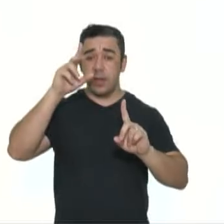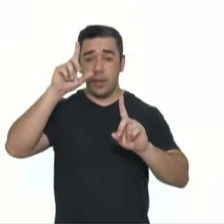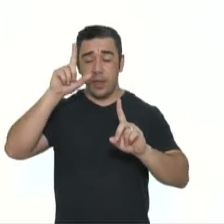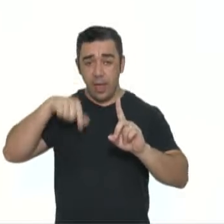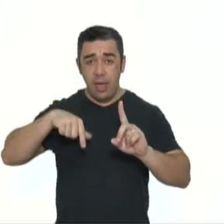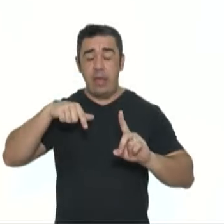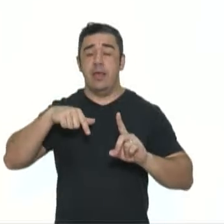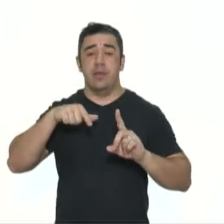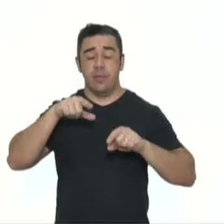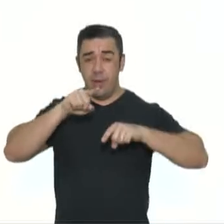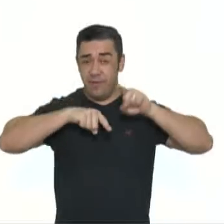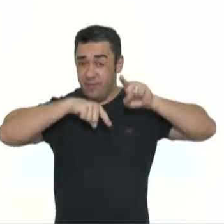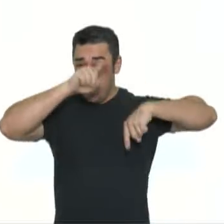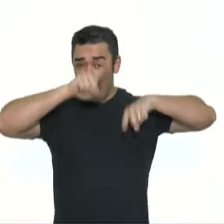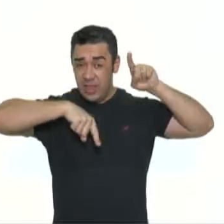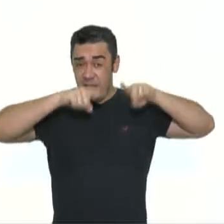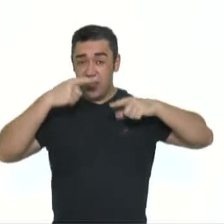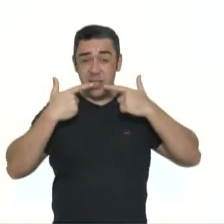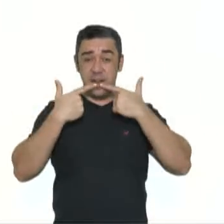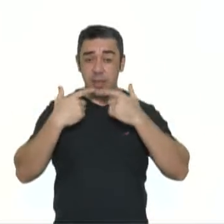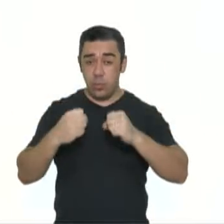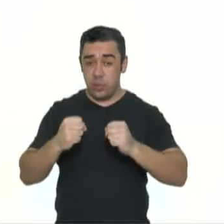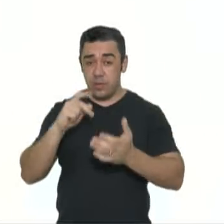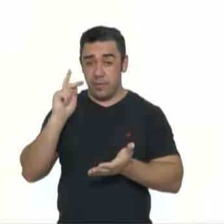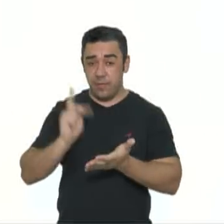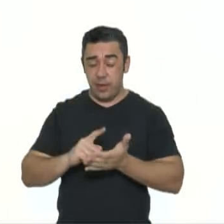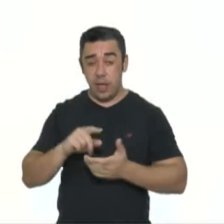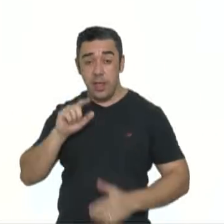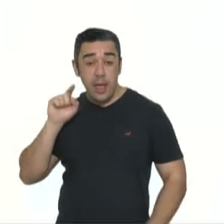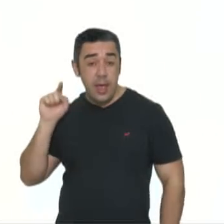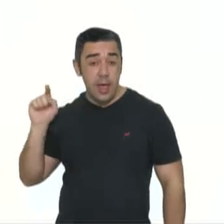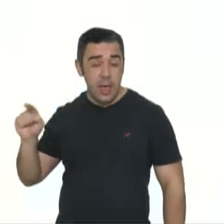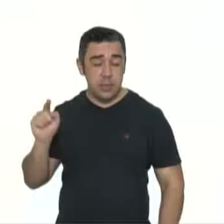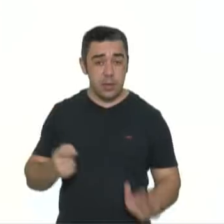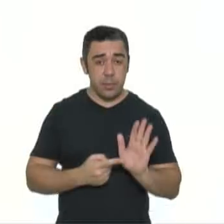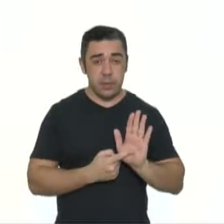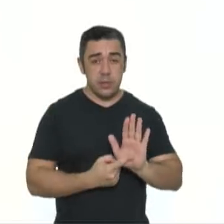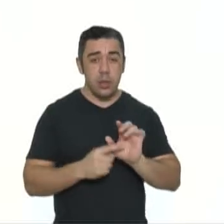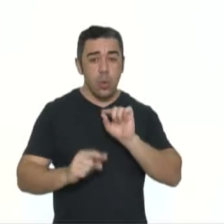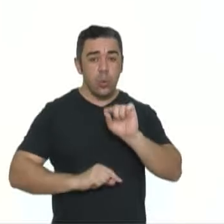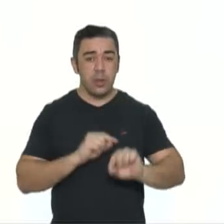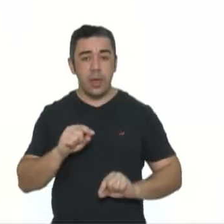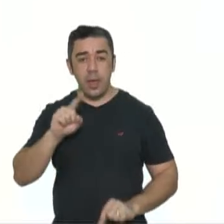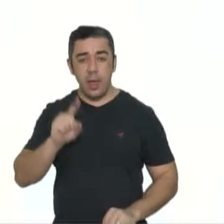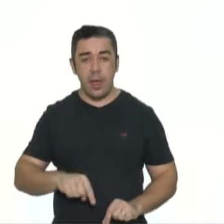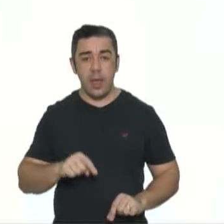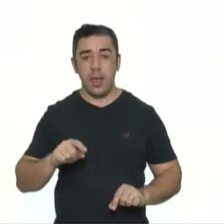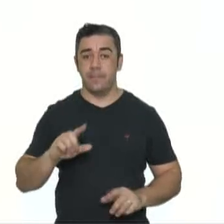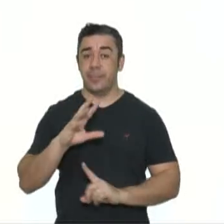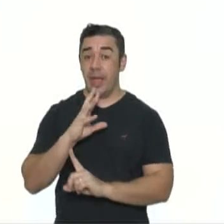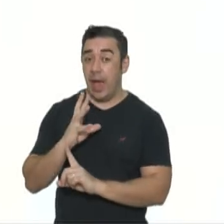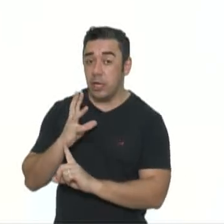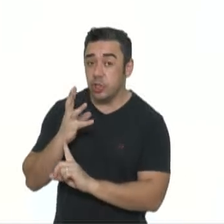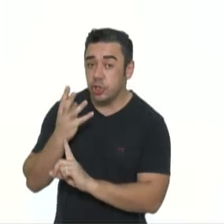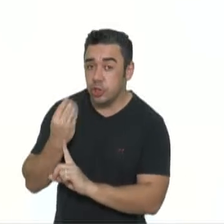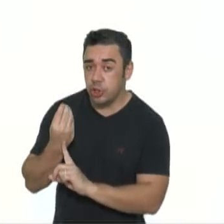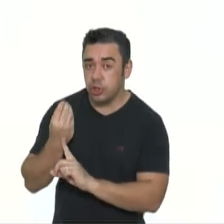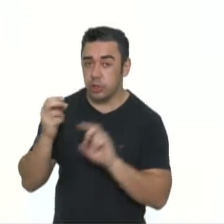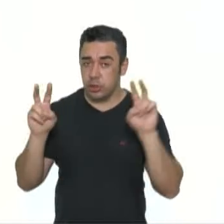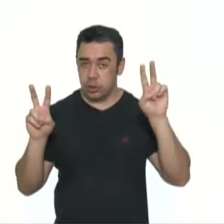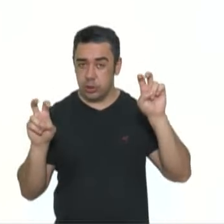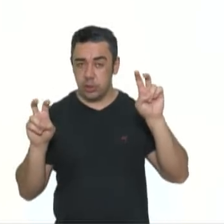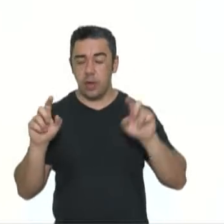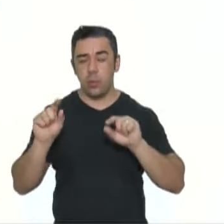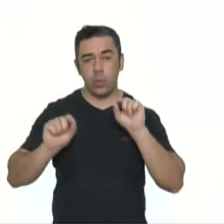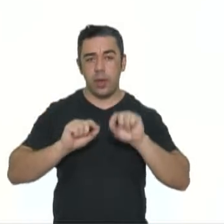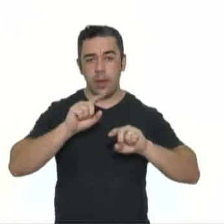nenhuma variedade linguística verdadeira. Em todas essas manifestações, o que existe é uma representação artística, entre aspas, de uma